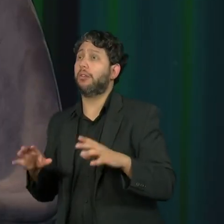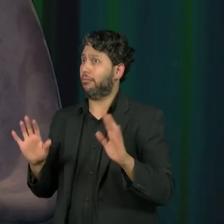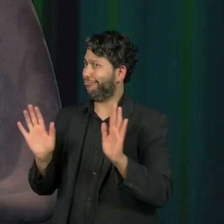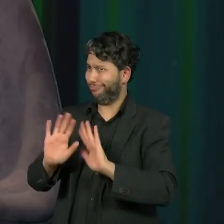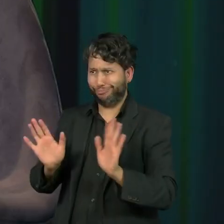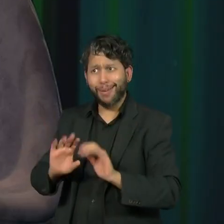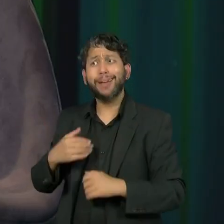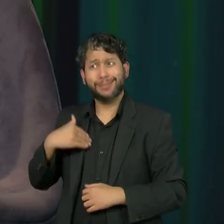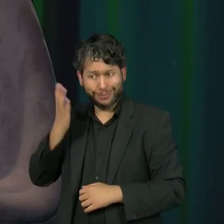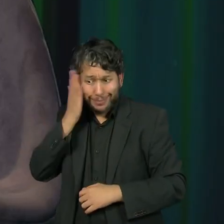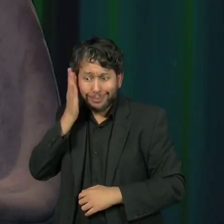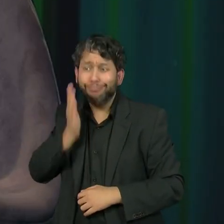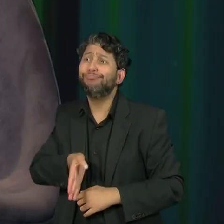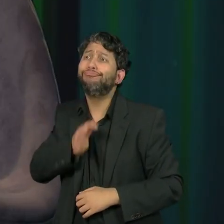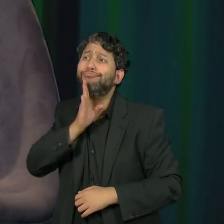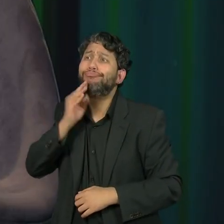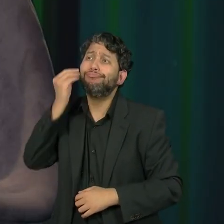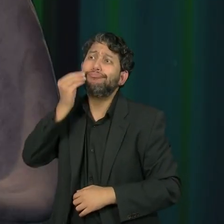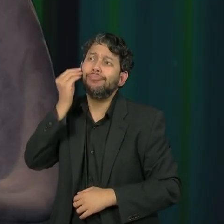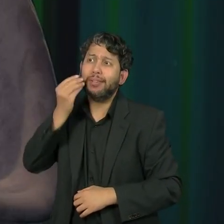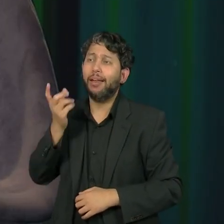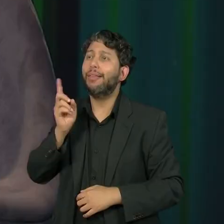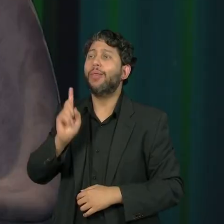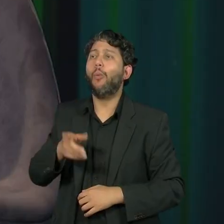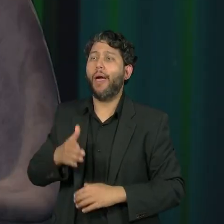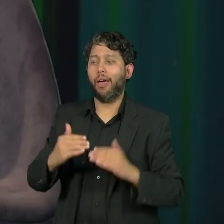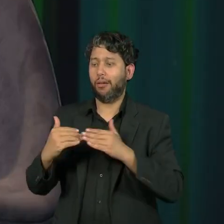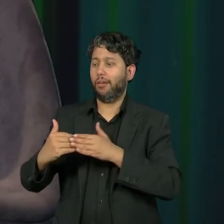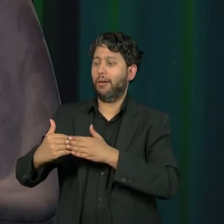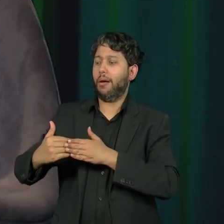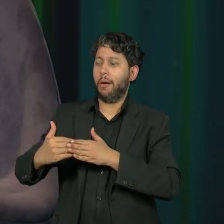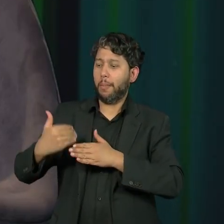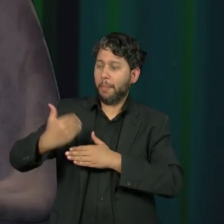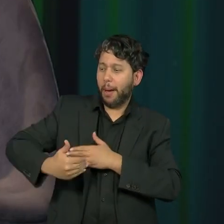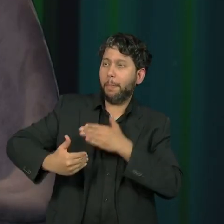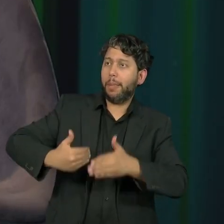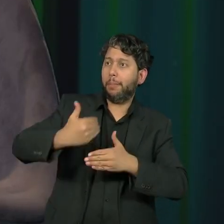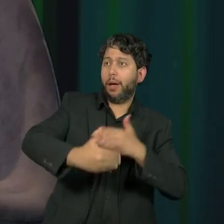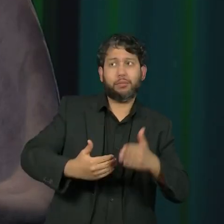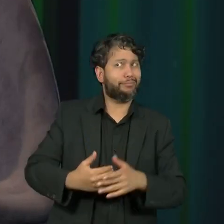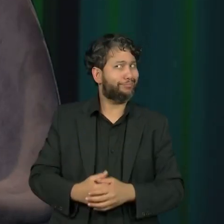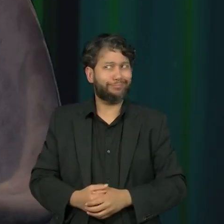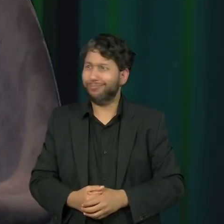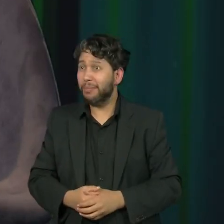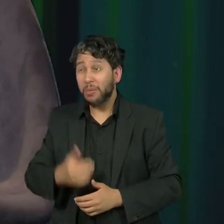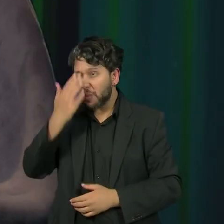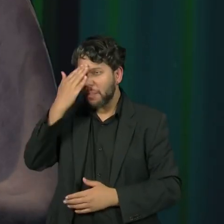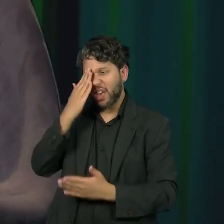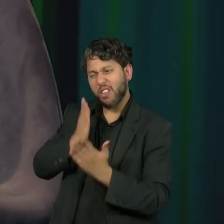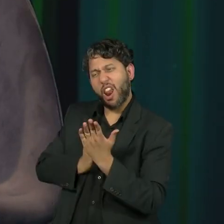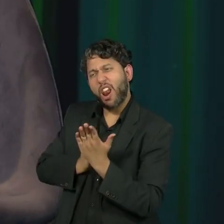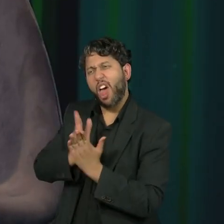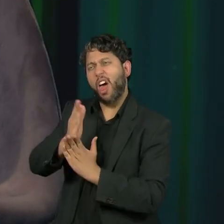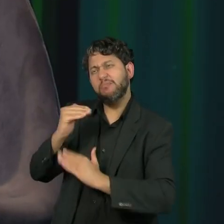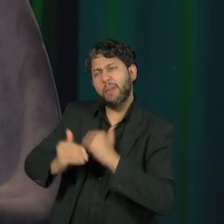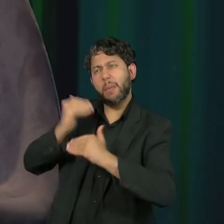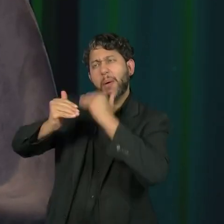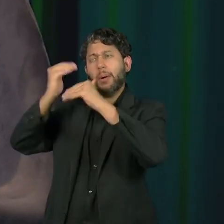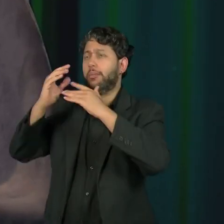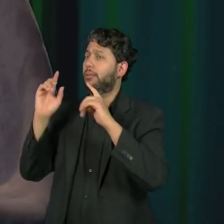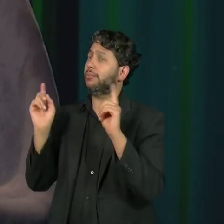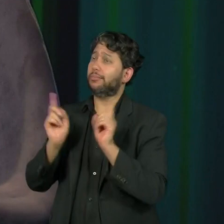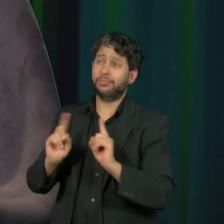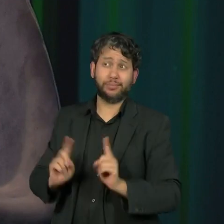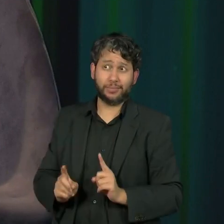é linear, né? Num momento colocaram na nossa cabeça que tinha que seguir uma linha reta ali e